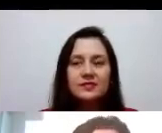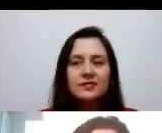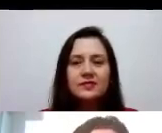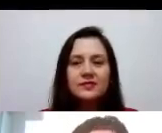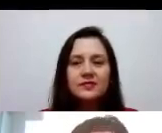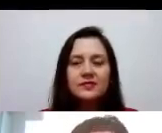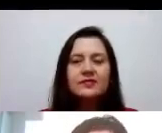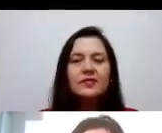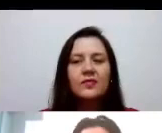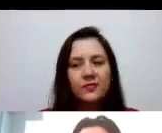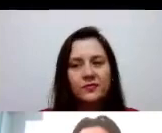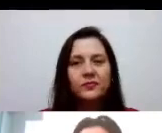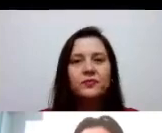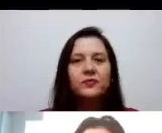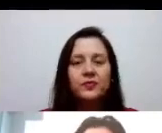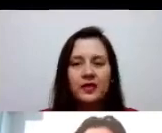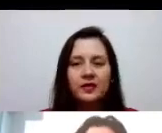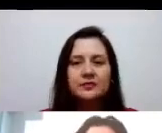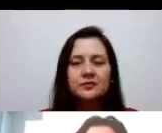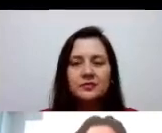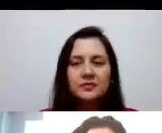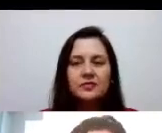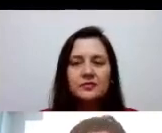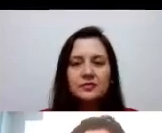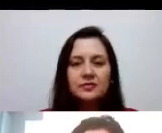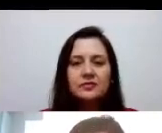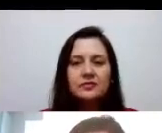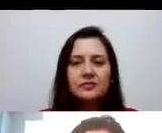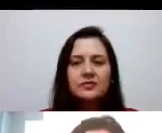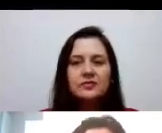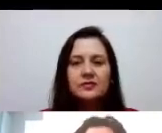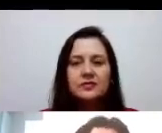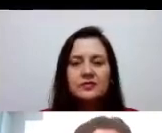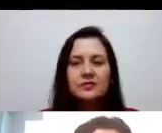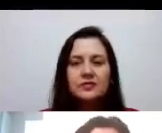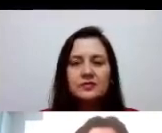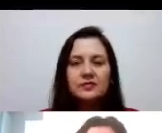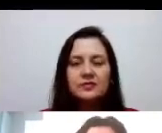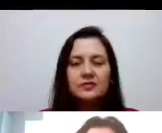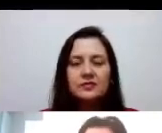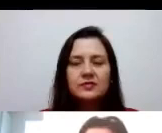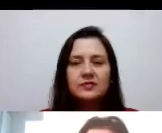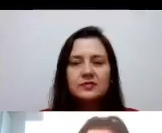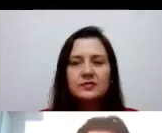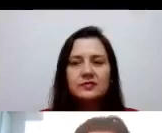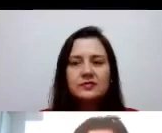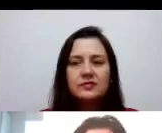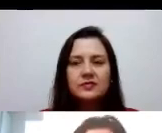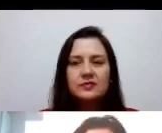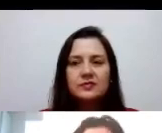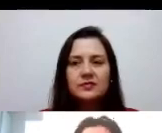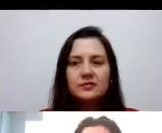de fazer, é fazer, mas fazer fazendo um bom uso dos recursos existentes, tá? Lembrando que nós estamos numa